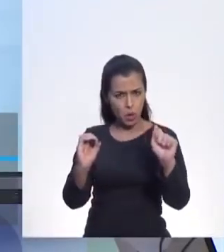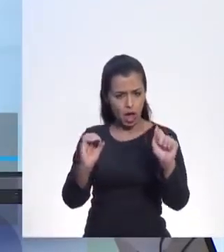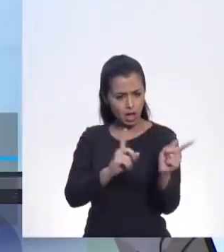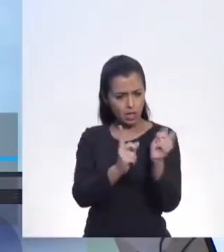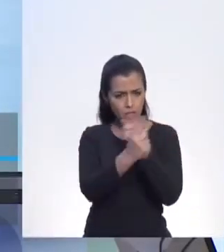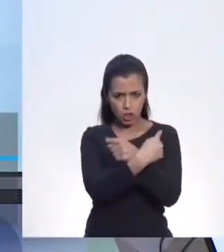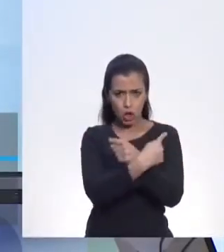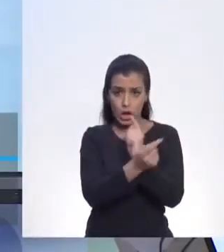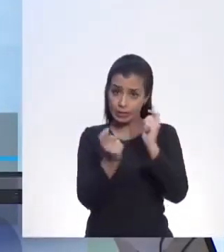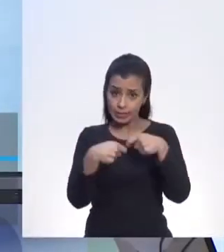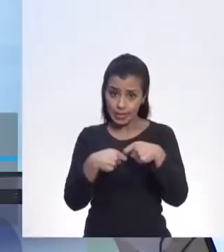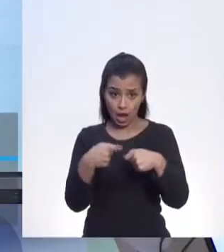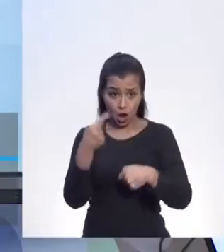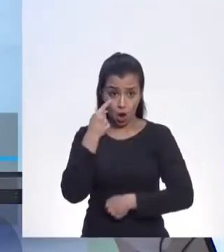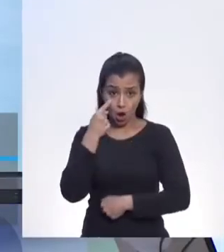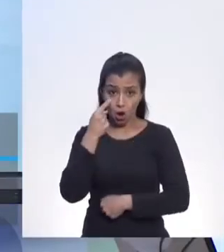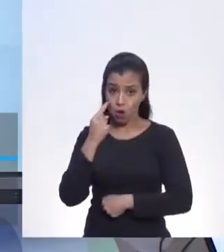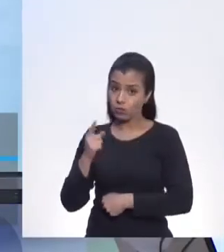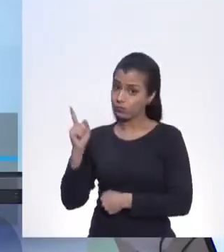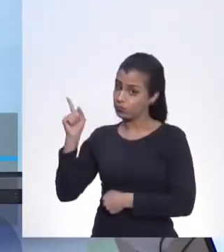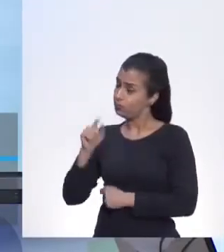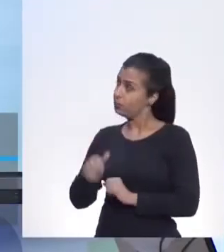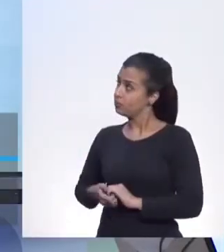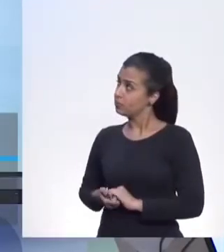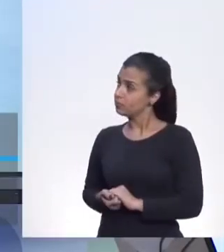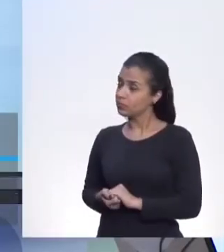eu vou trocar. Então, vai ficar